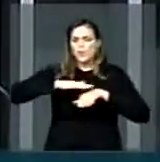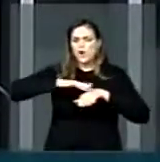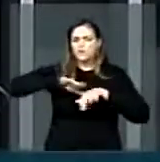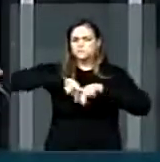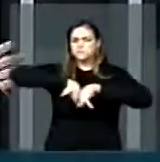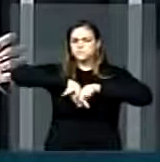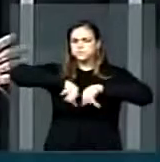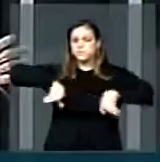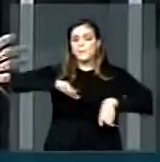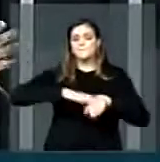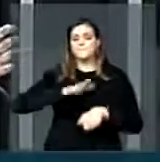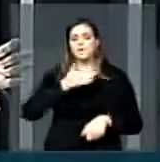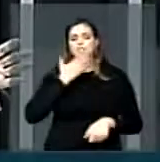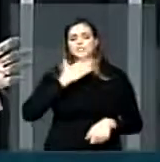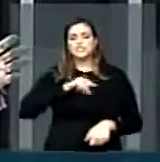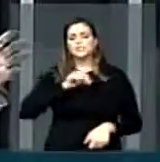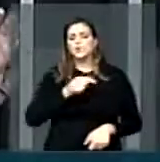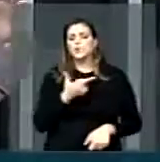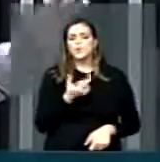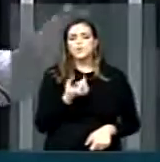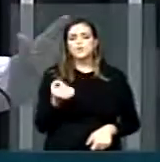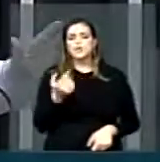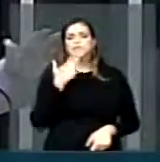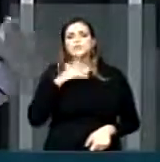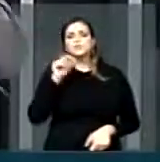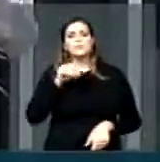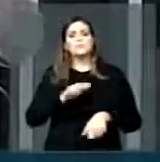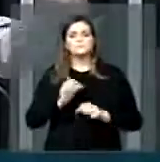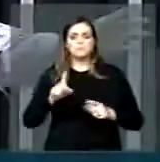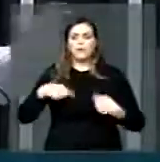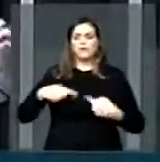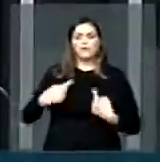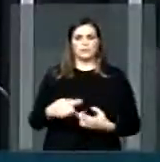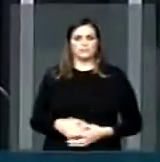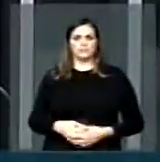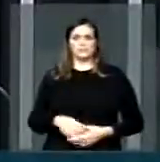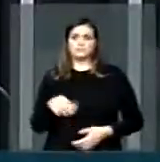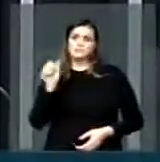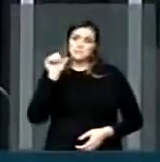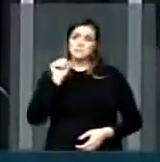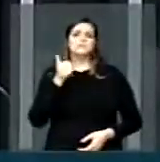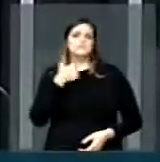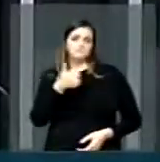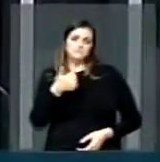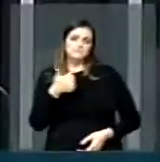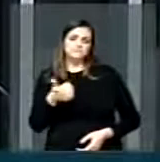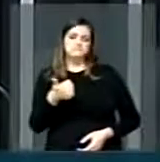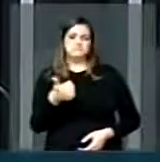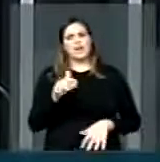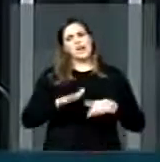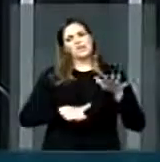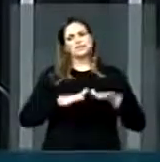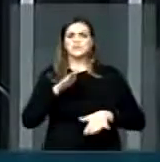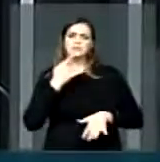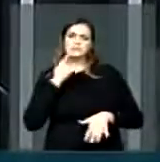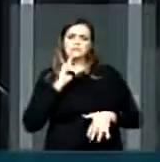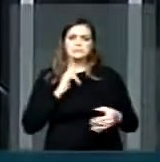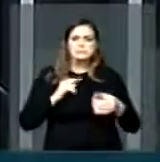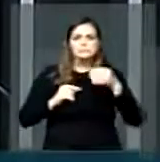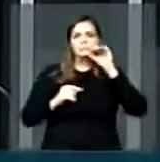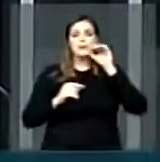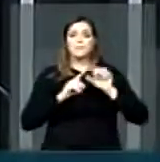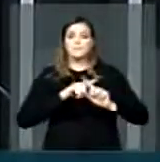doenças. Beber é bom, eu quando tenho um tempinho eu tomo aí uma meiota e mil de tripa, mas com muito cuidado. Agora,